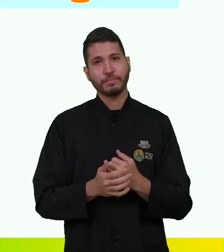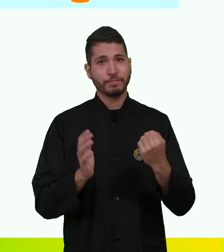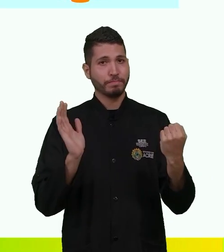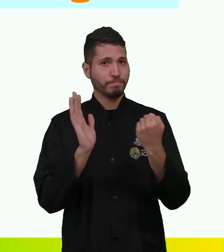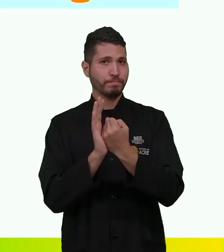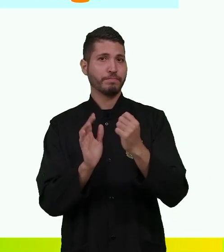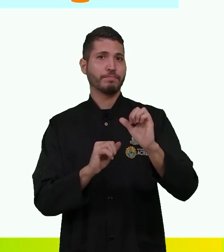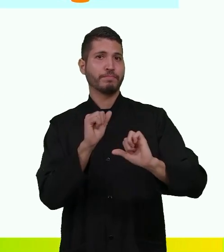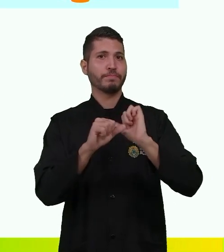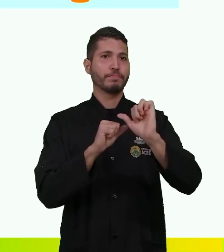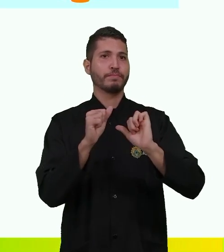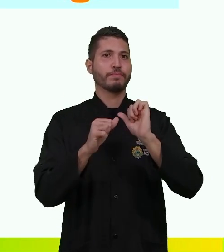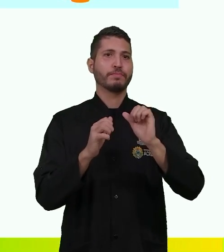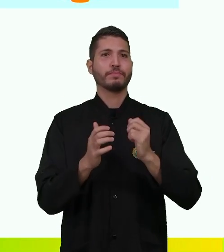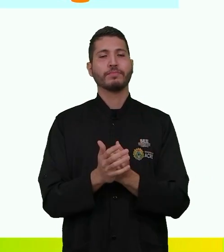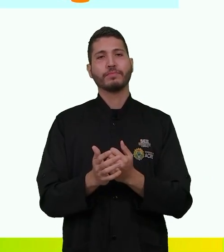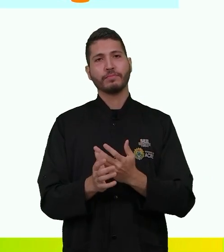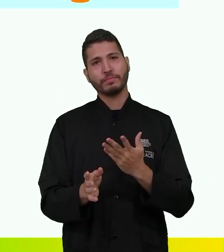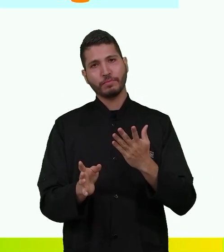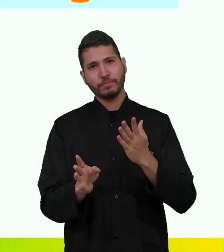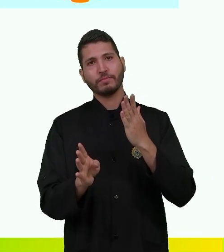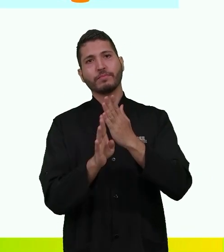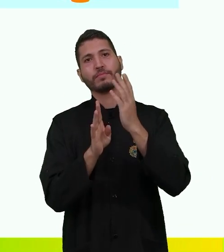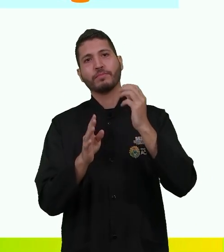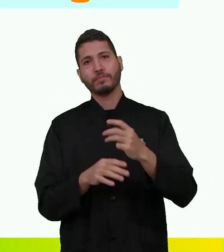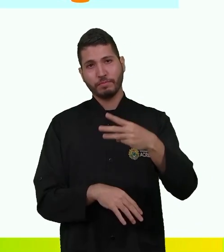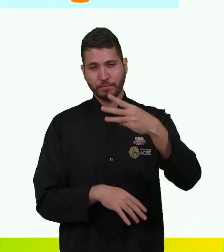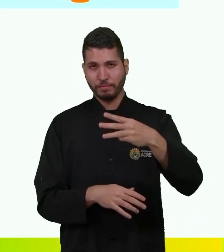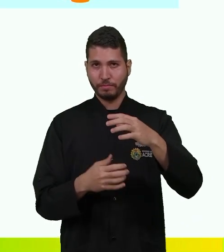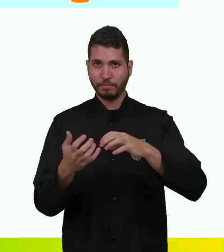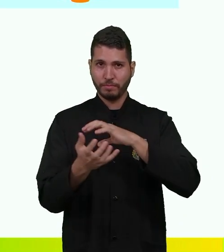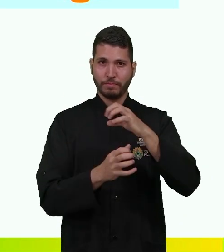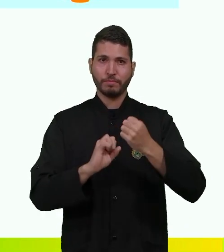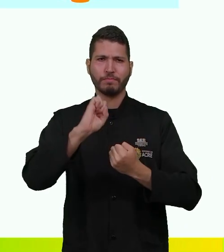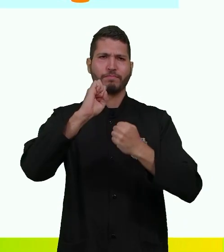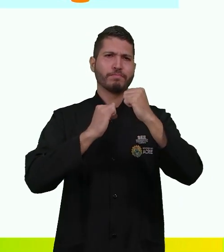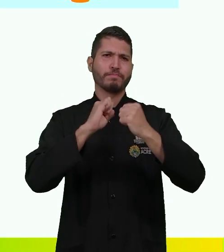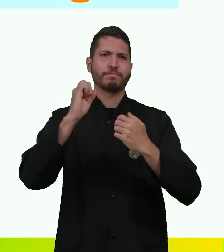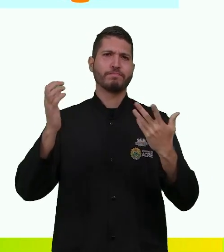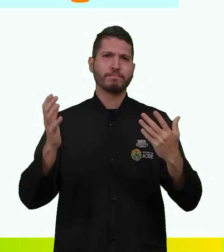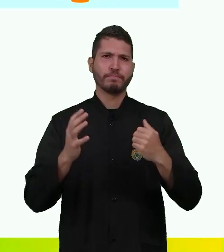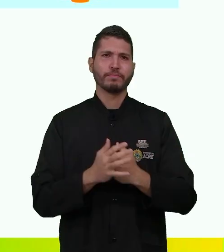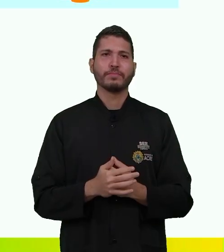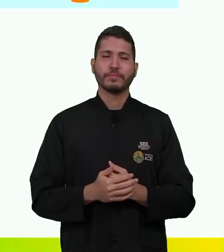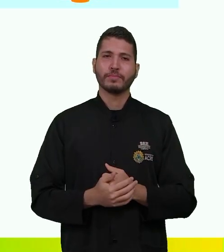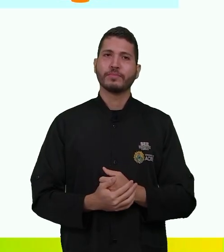as transformações advindas com a terceira revolução industrial?